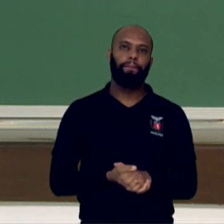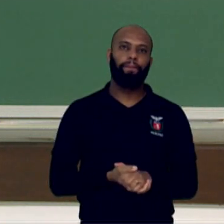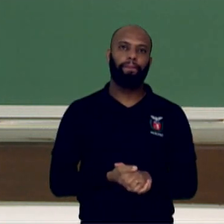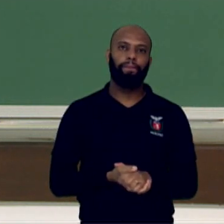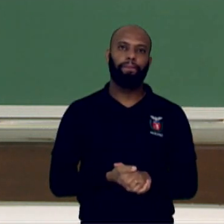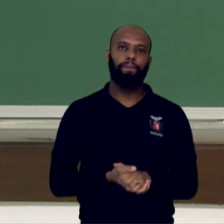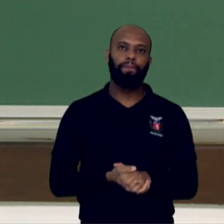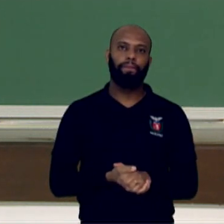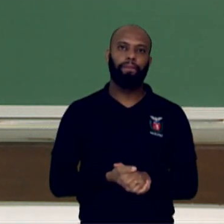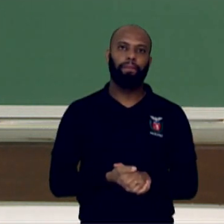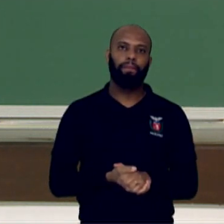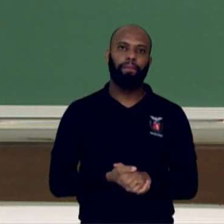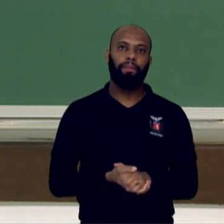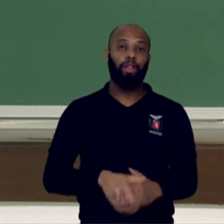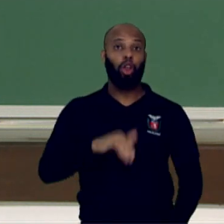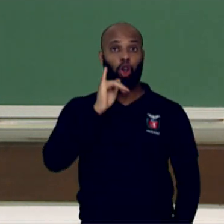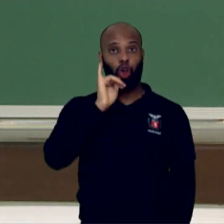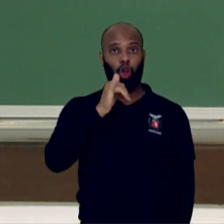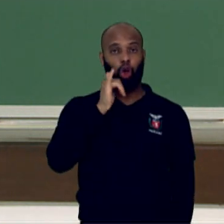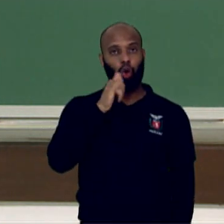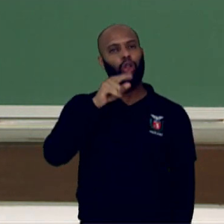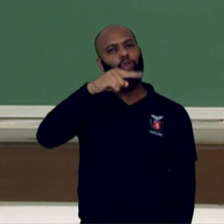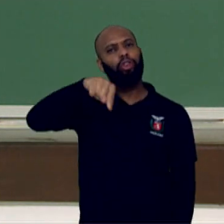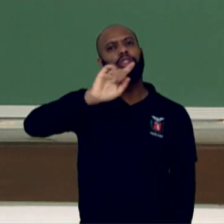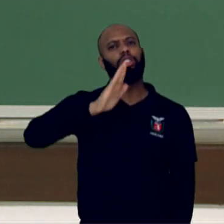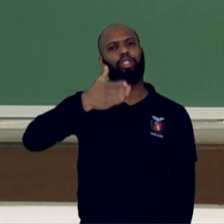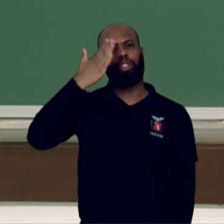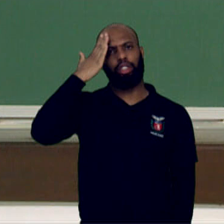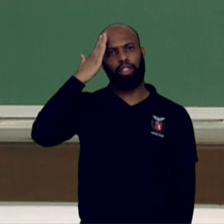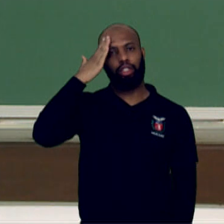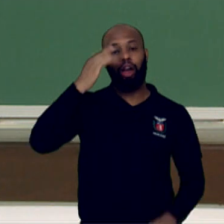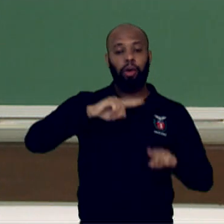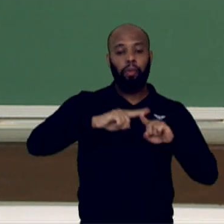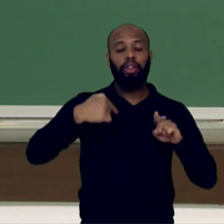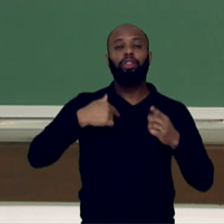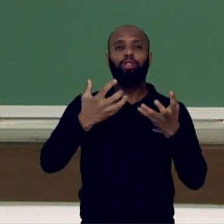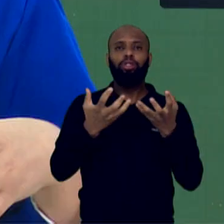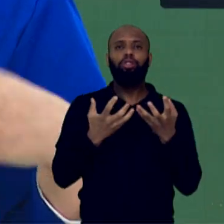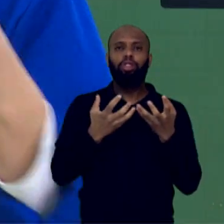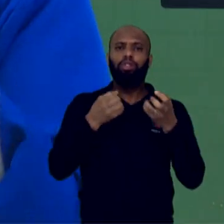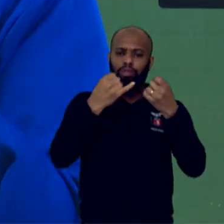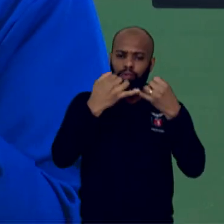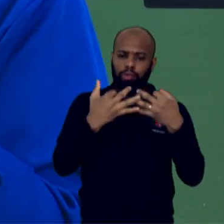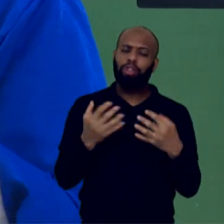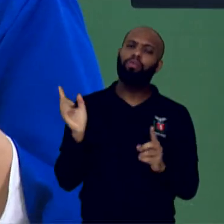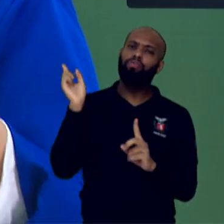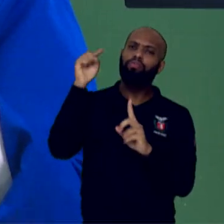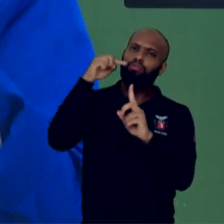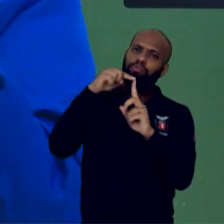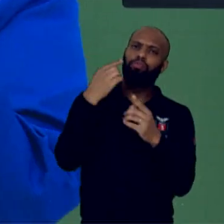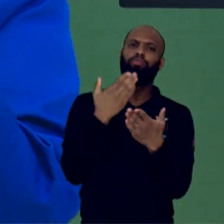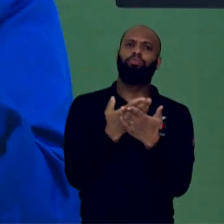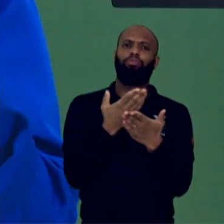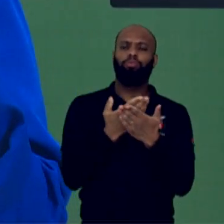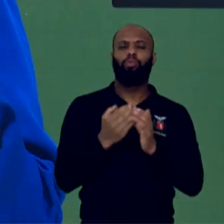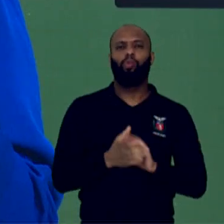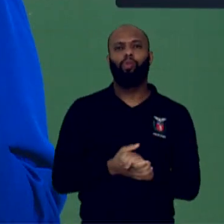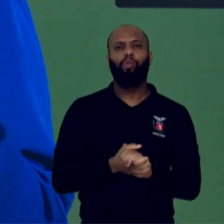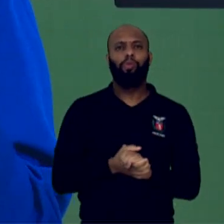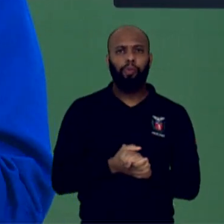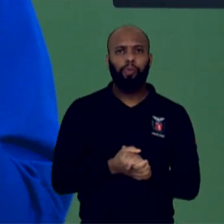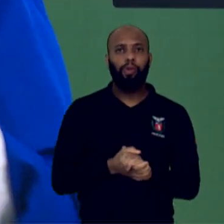Antes de ler o conto, que você já conhece, gostaria de falar para vocês qual que é o objetivo aí dessa aula, para a gente